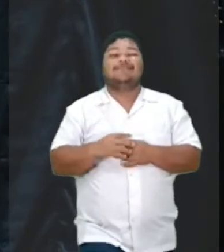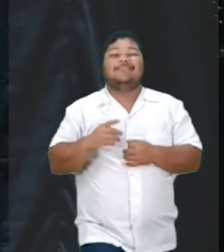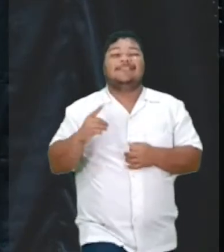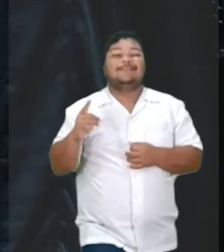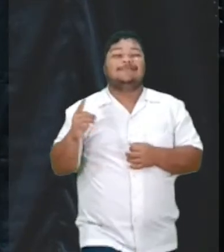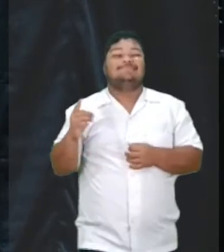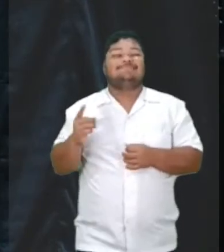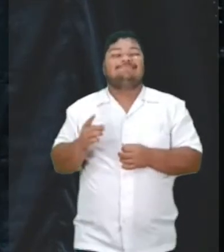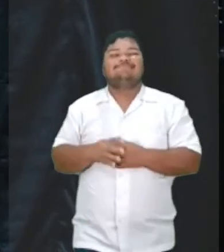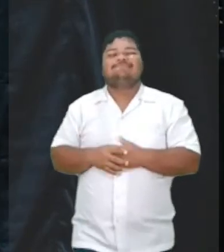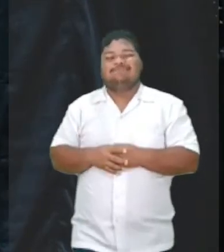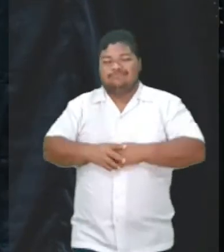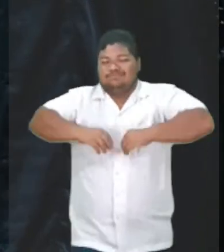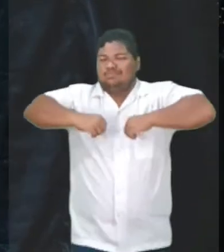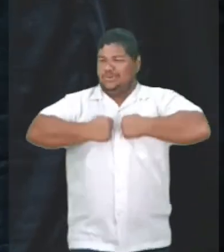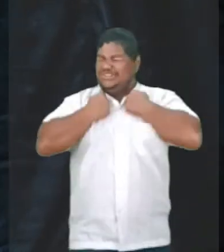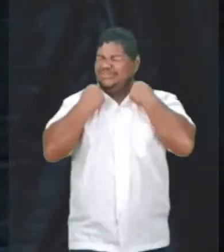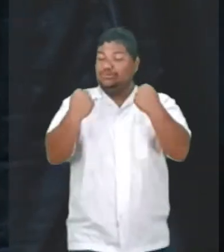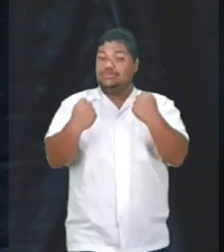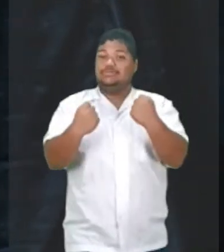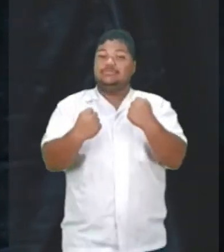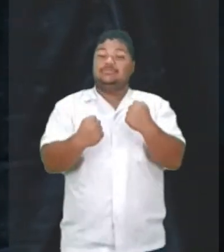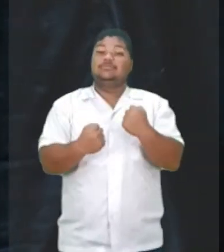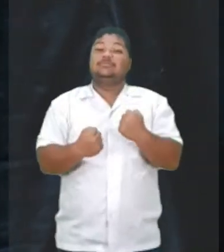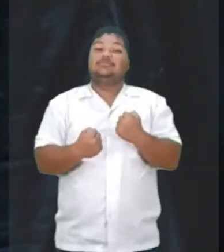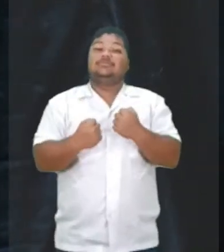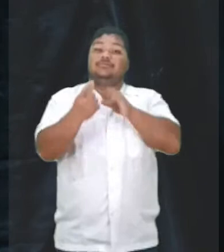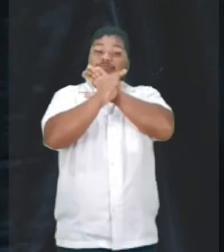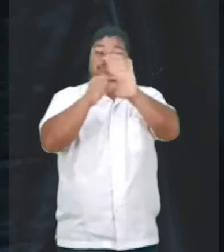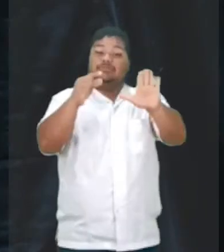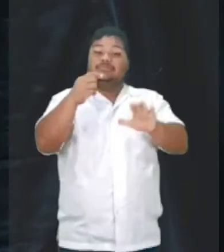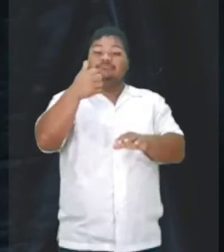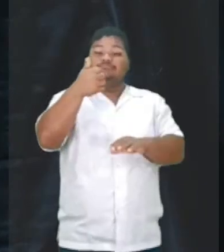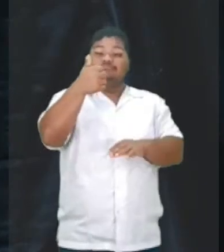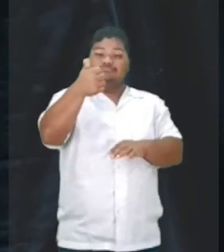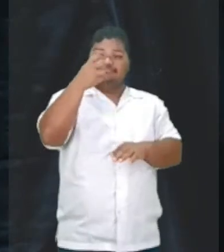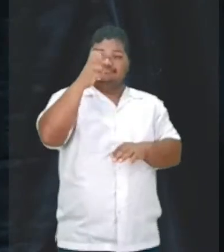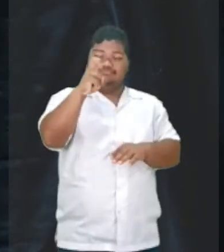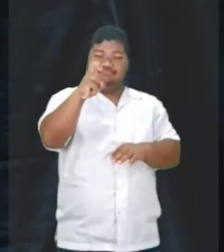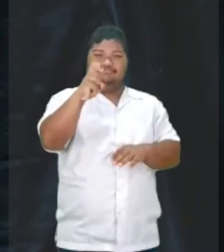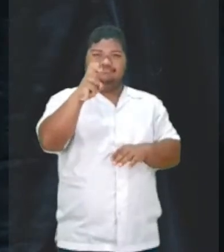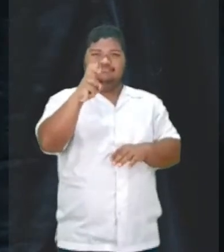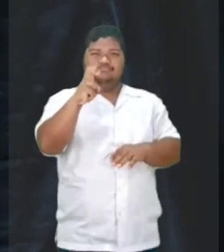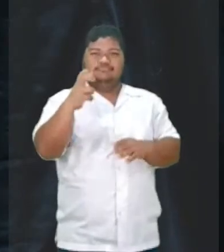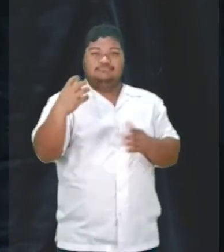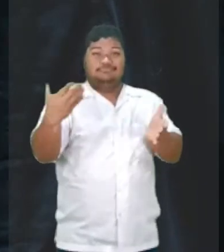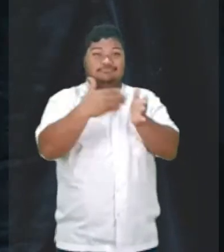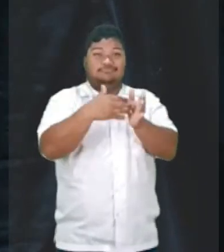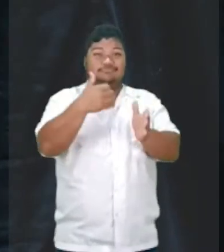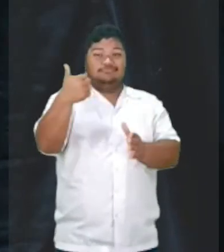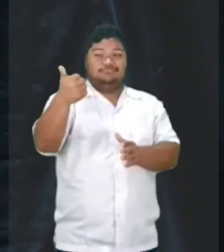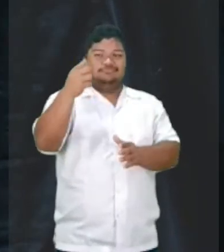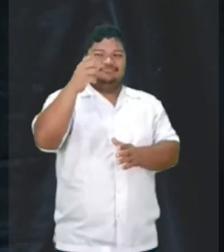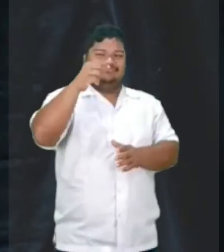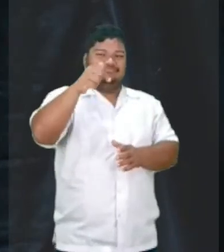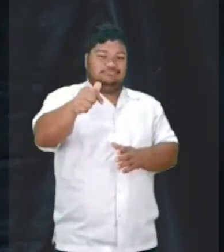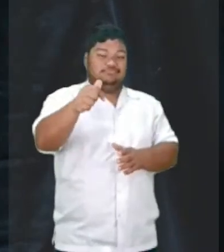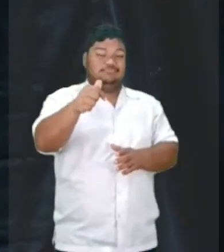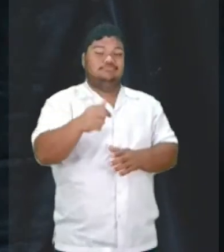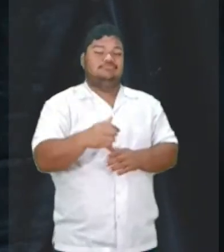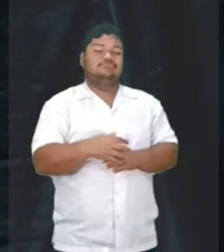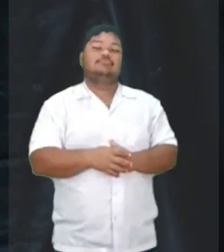autossuficiente. Mas olha o verso 15. O verso 15 ao 17. Diz